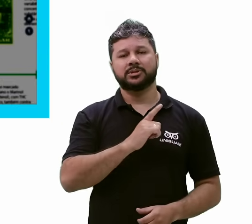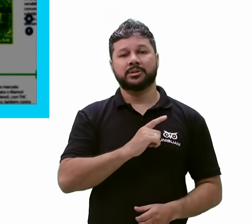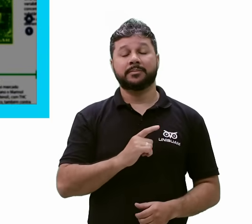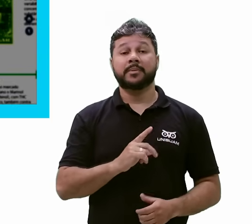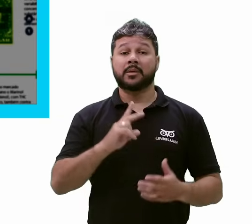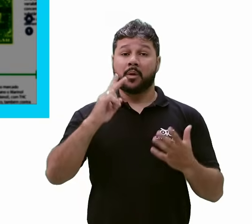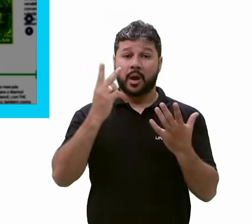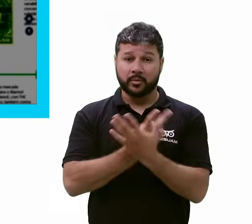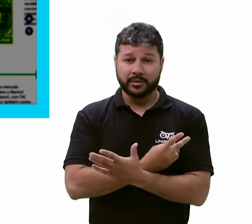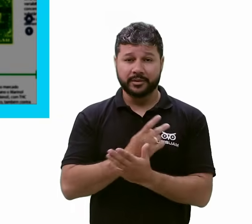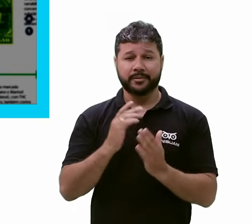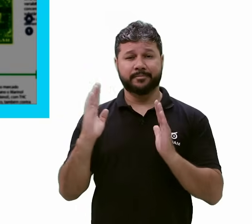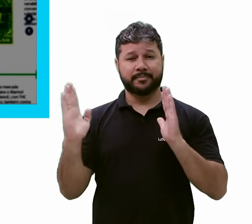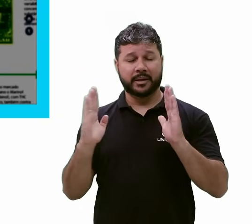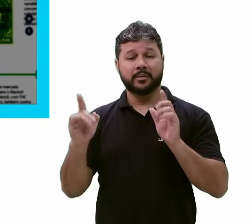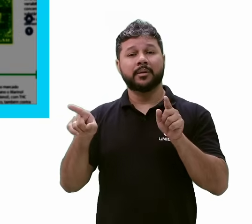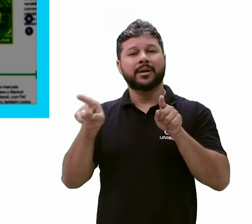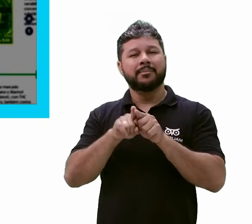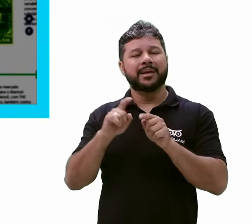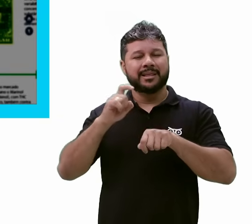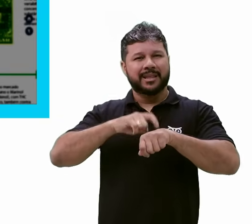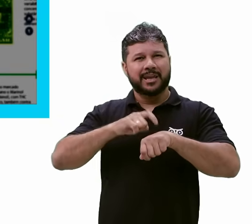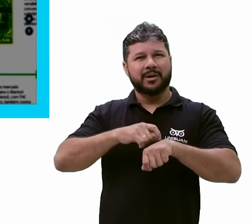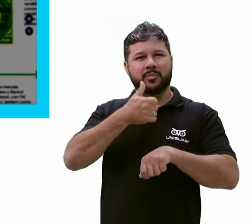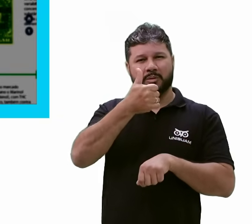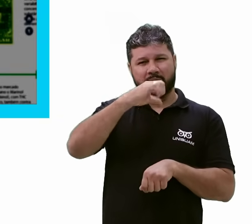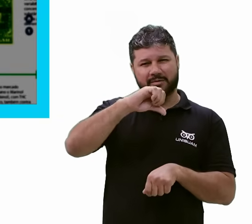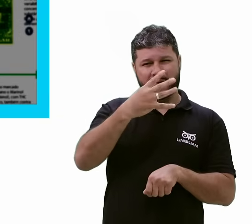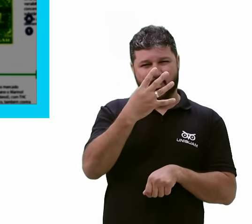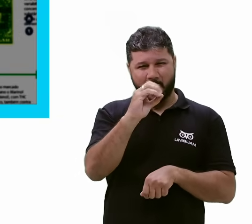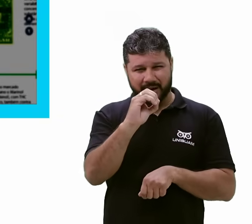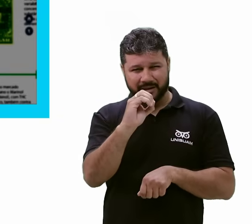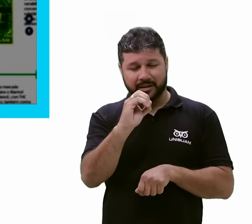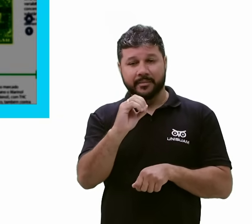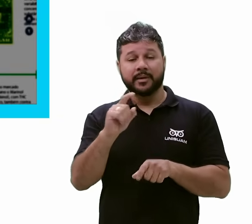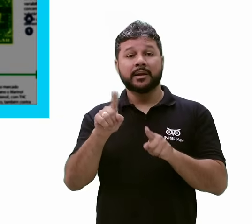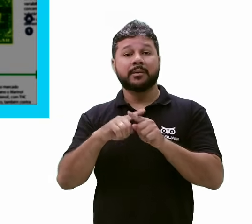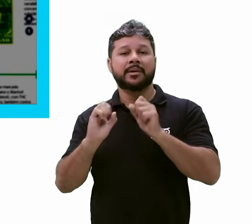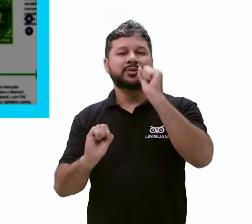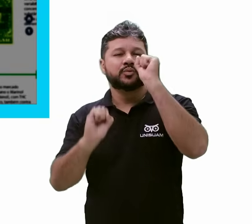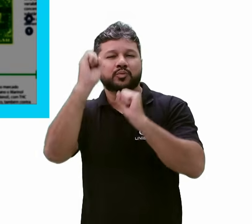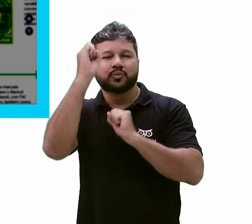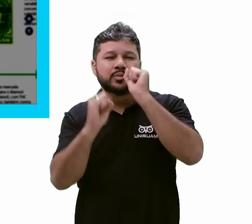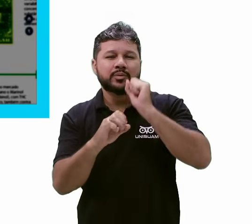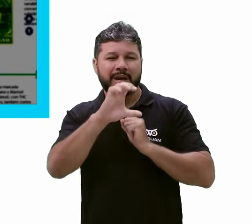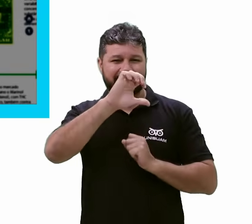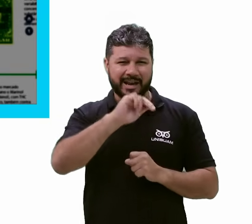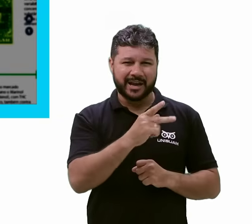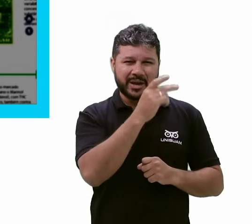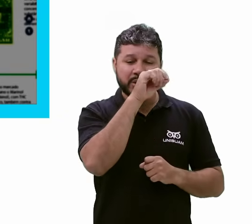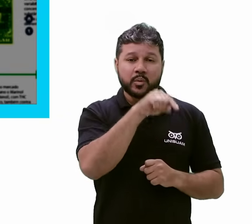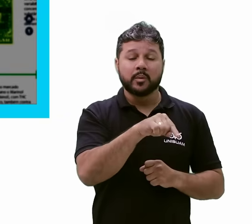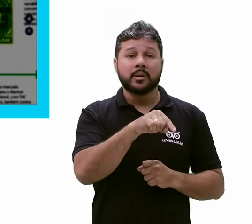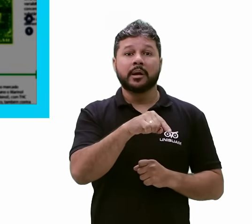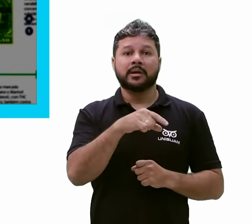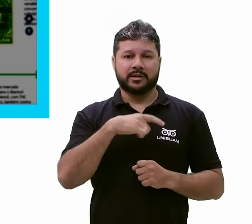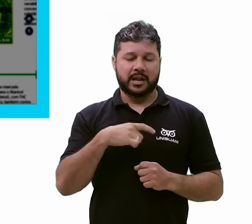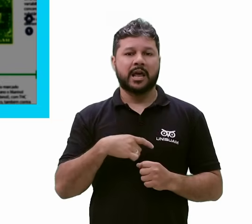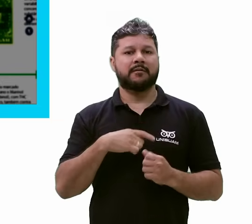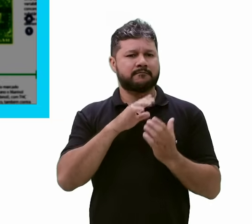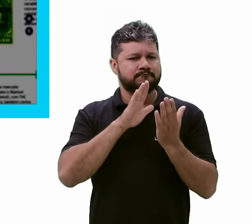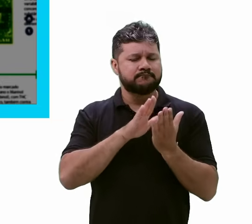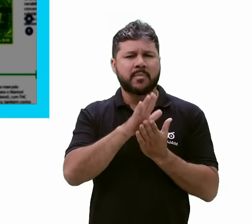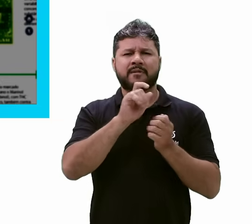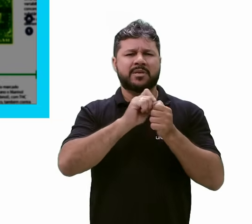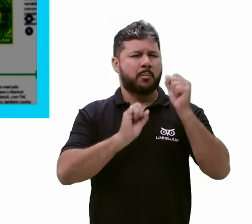Então, isso aconteceu e também, porque nessa época de 1940, a indústria do cânhamo, ela estava muito